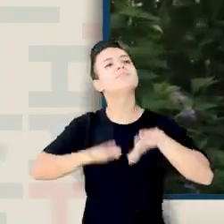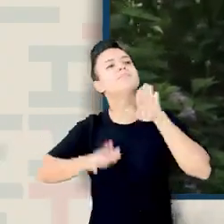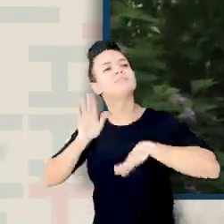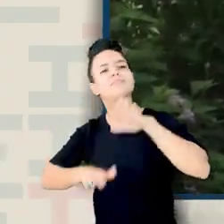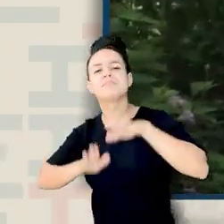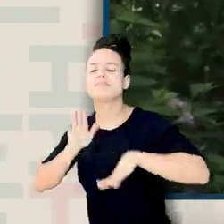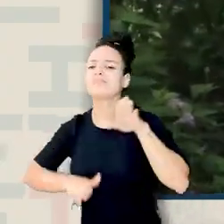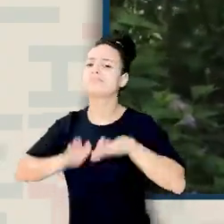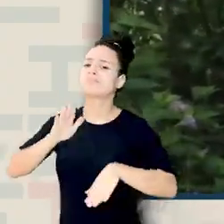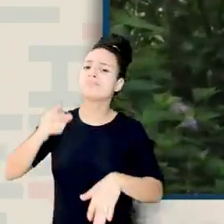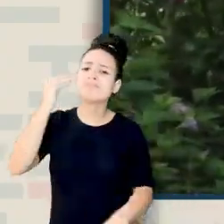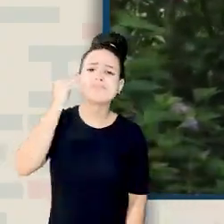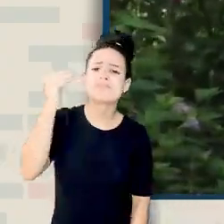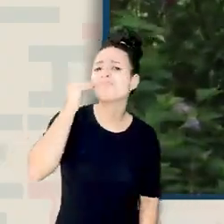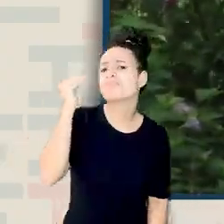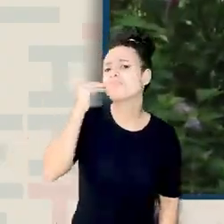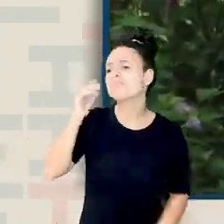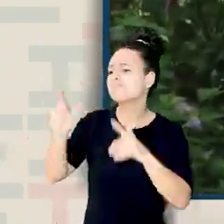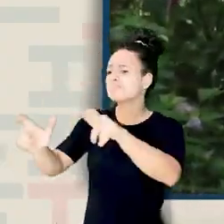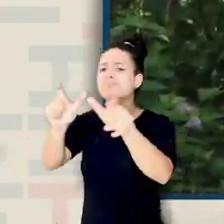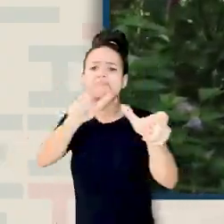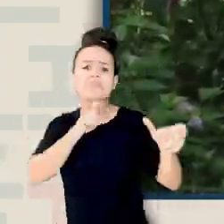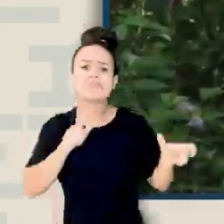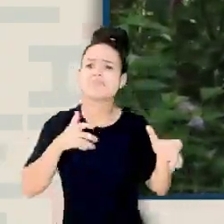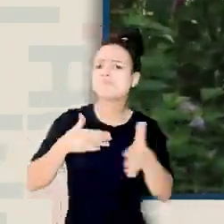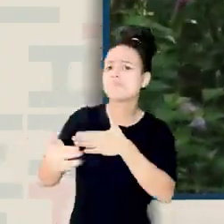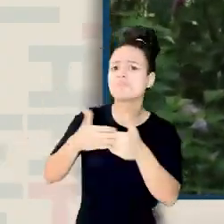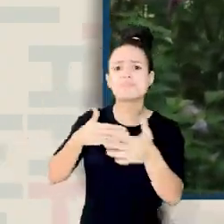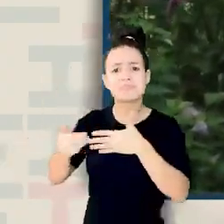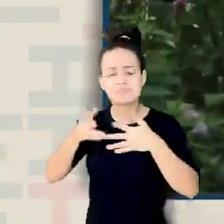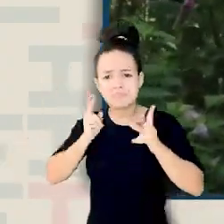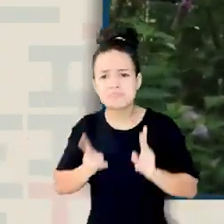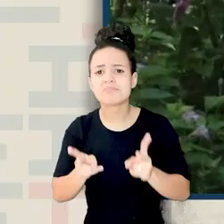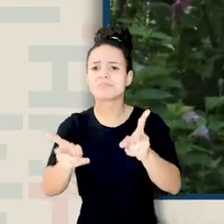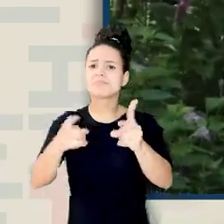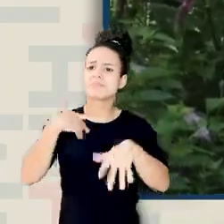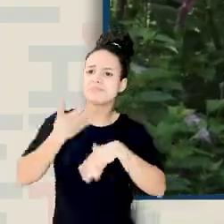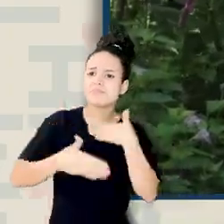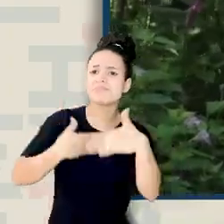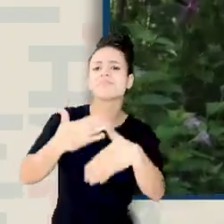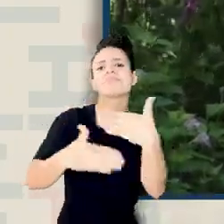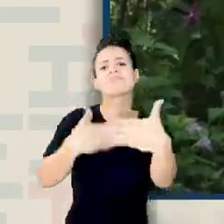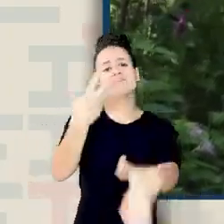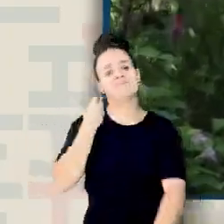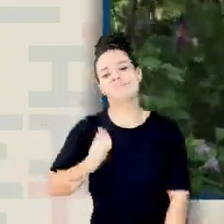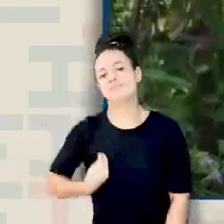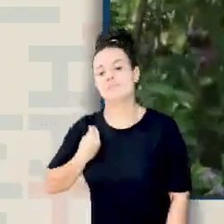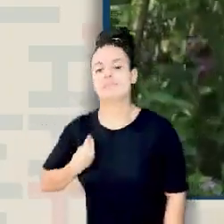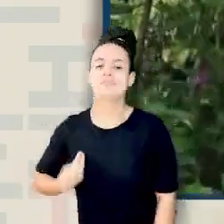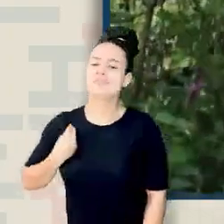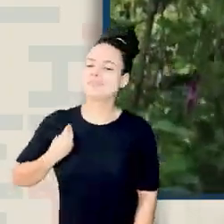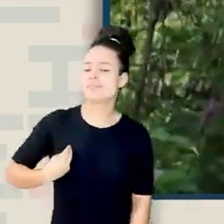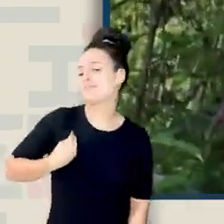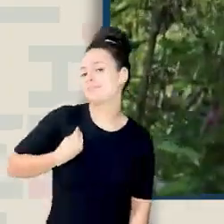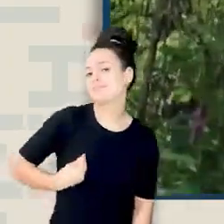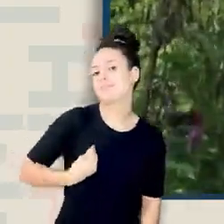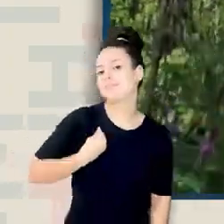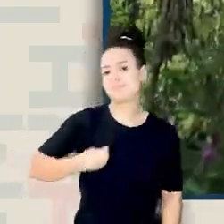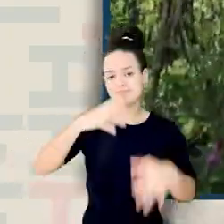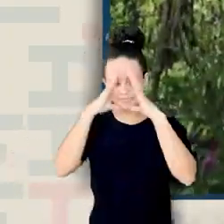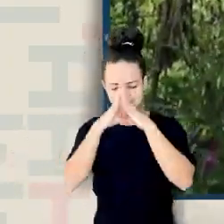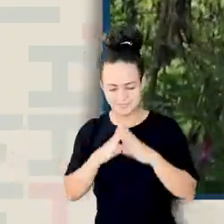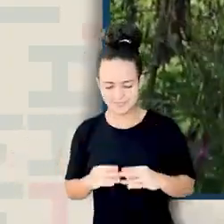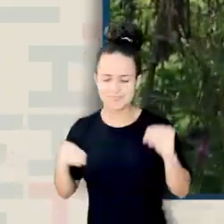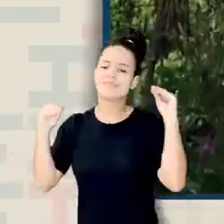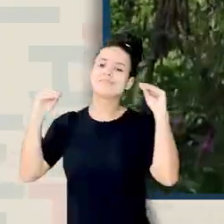dentro em qualquer lugar pra seguir e caminhar, viver e se curar.